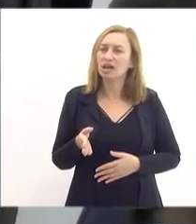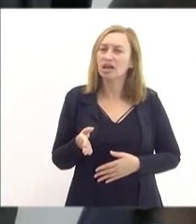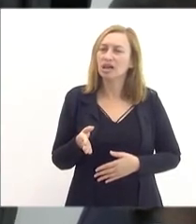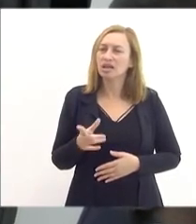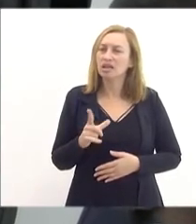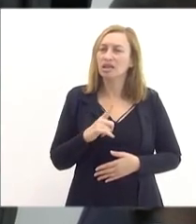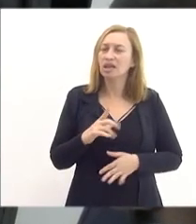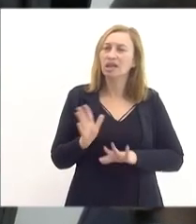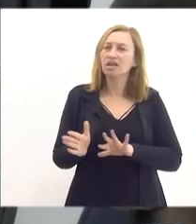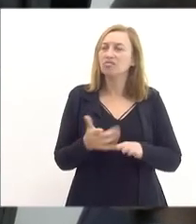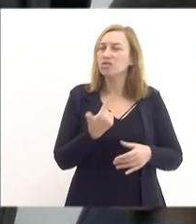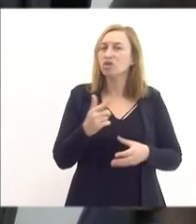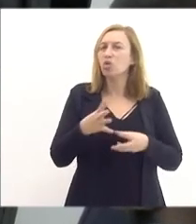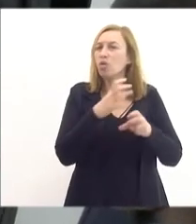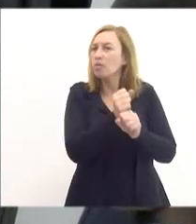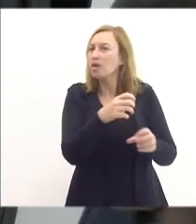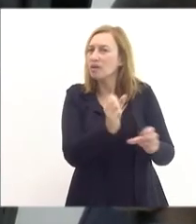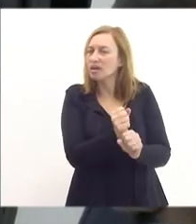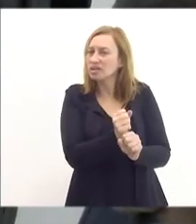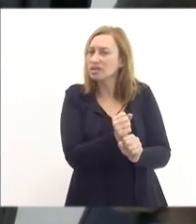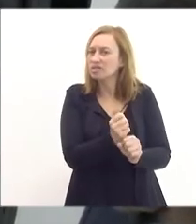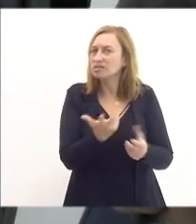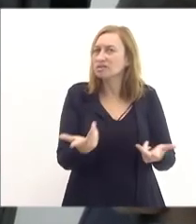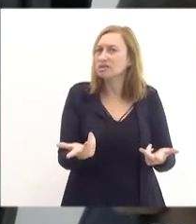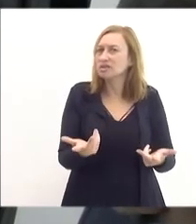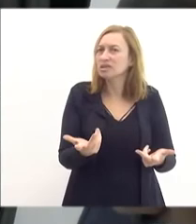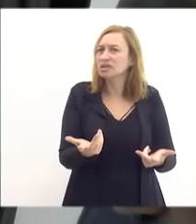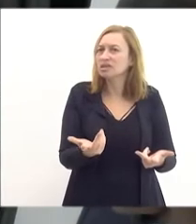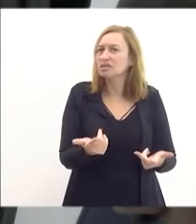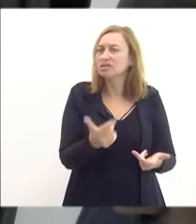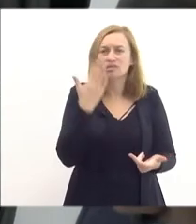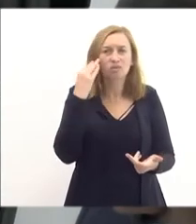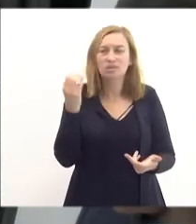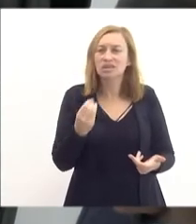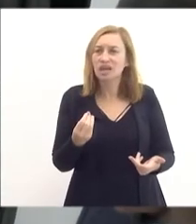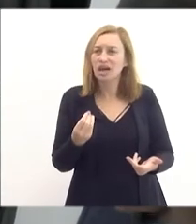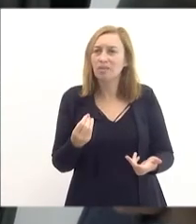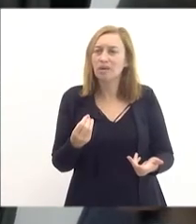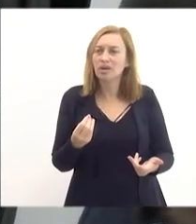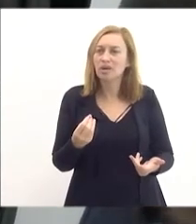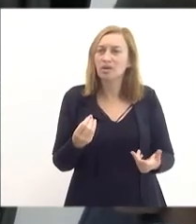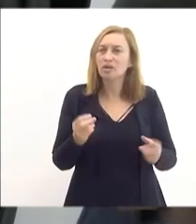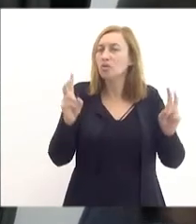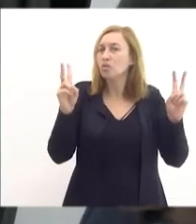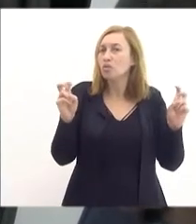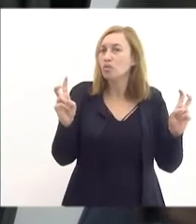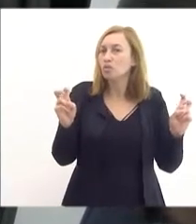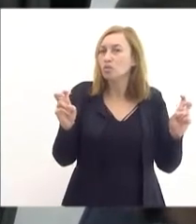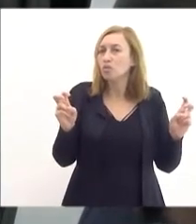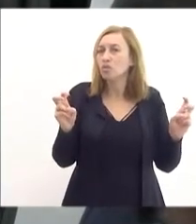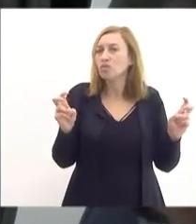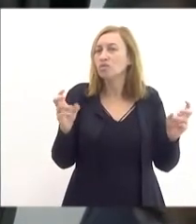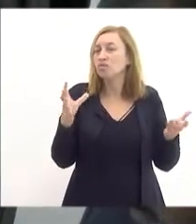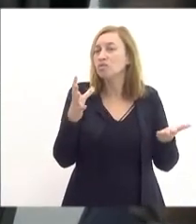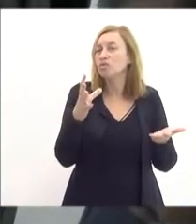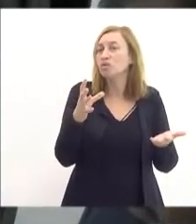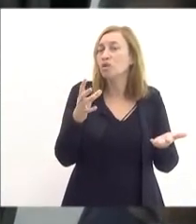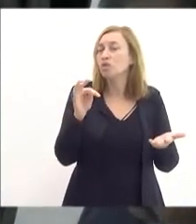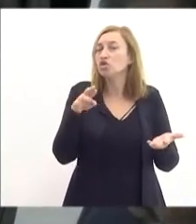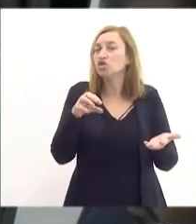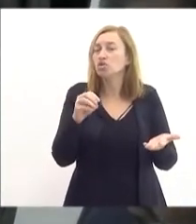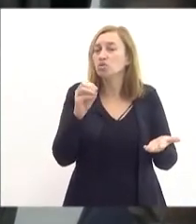dá para fazer cálculo da rentabilidade, porque a gente não sabe nem que título é, né, que vai ser comprado,